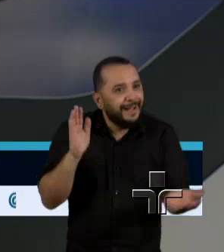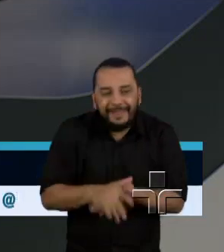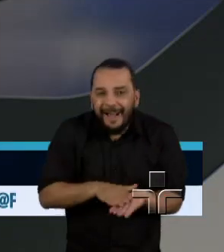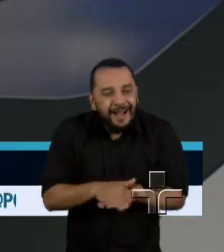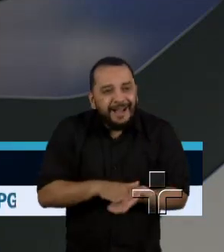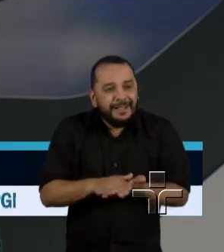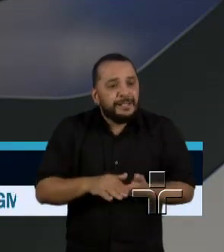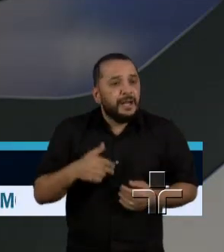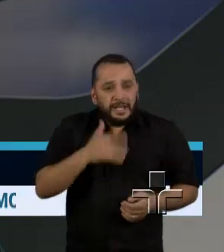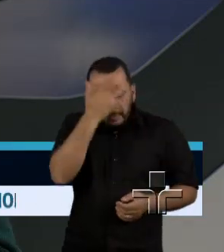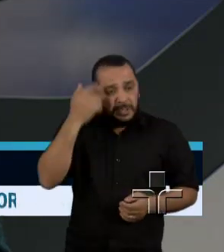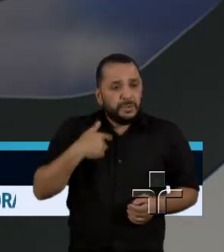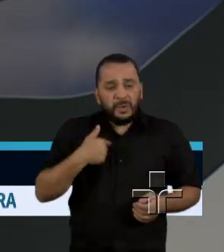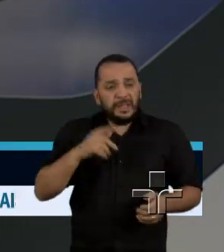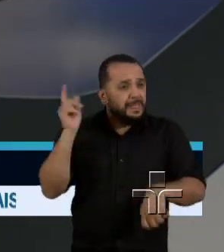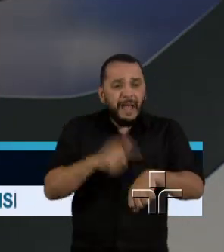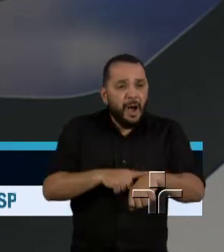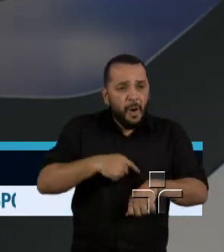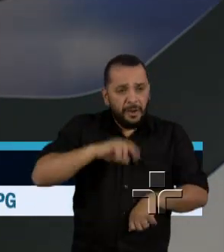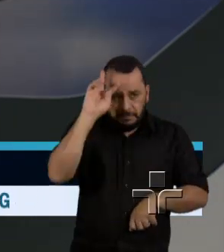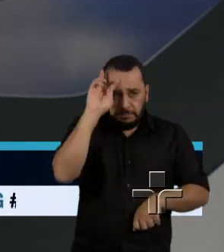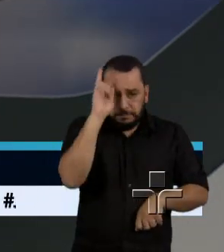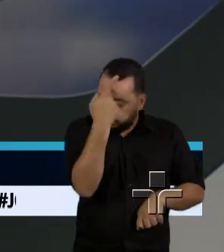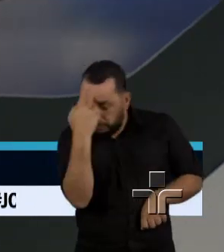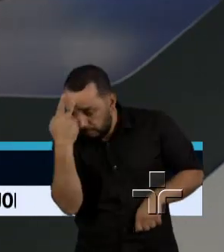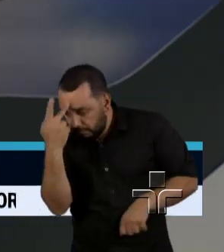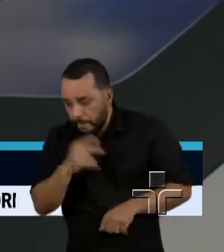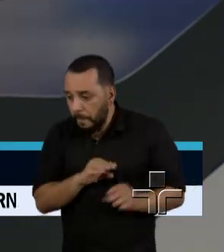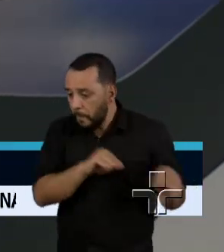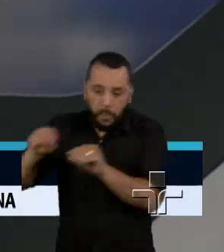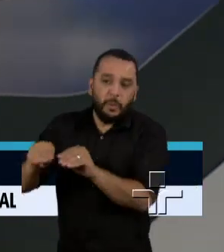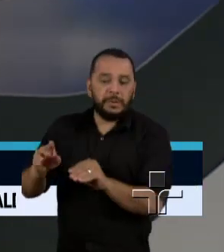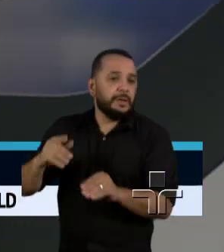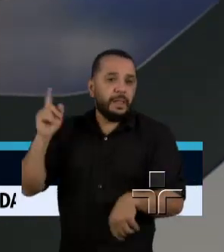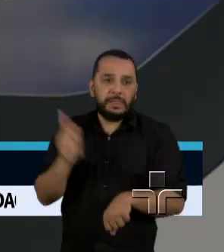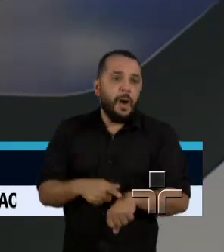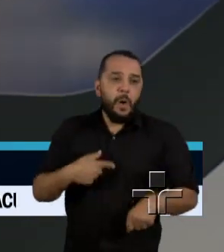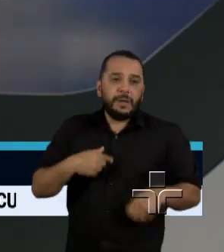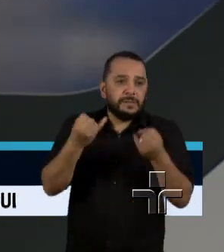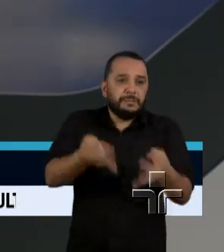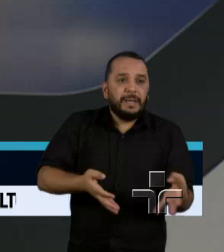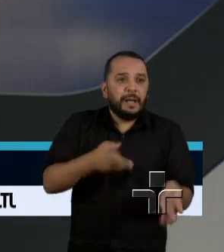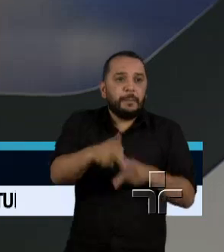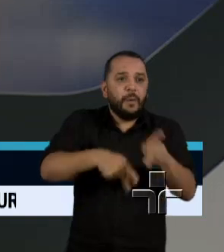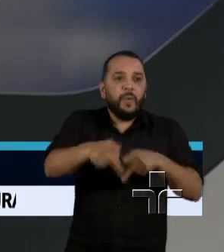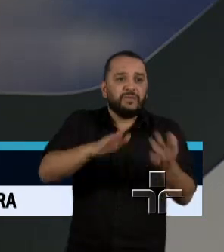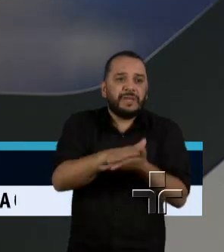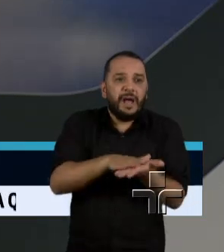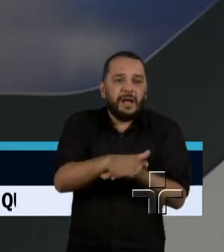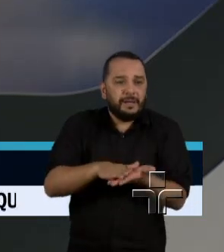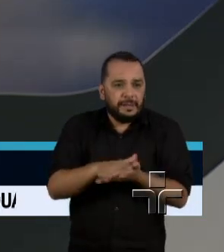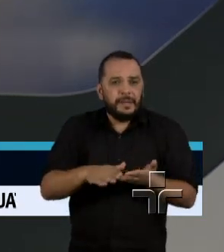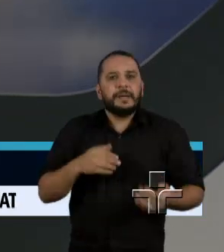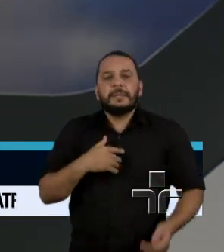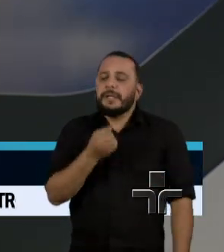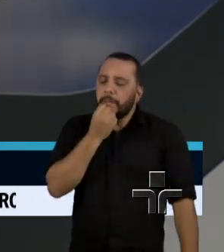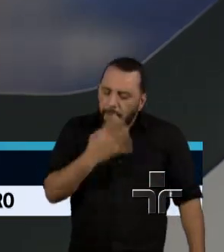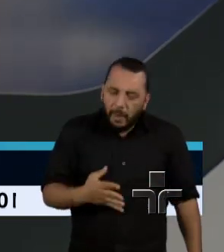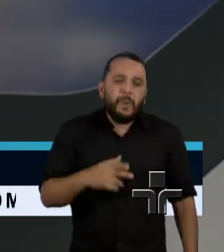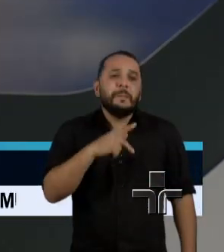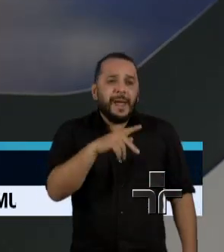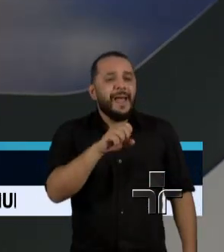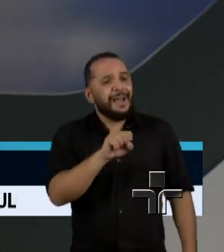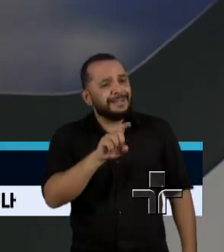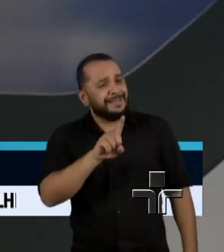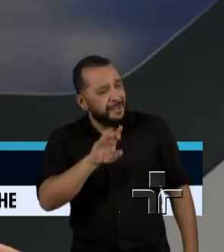é assim, as pessoas vão fazendo e não dão satisfação para o eleitorado. E é bom para o PSDB mais um deputado federal,